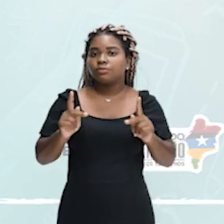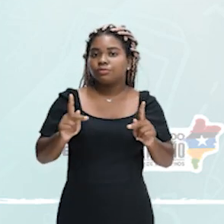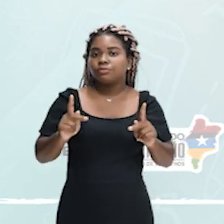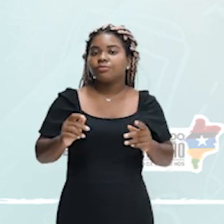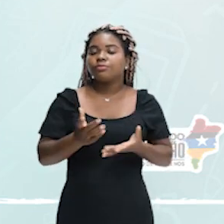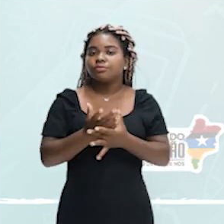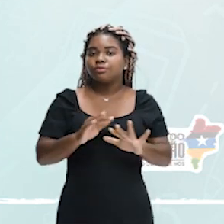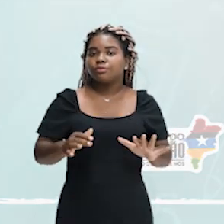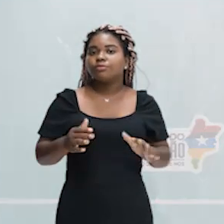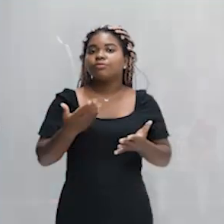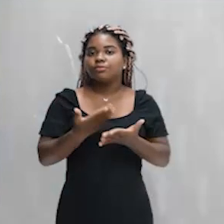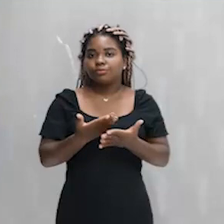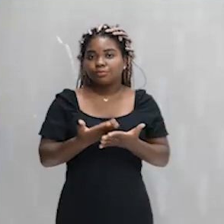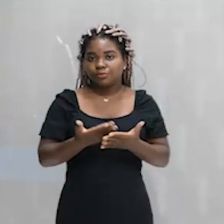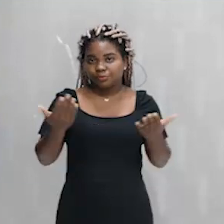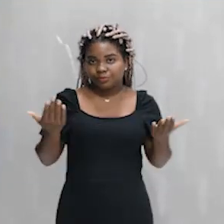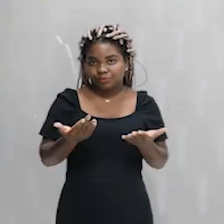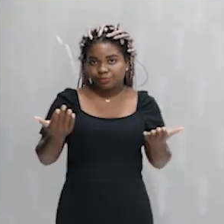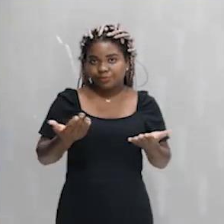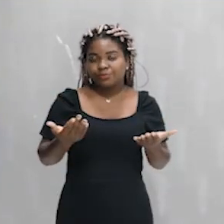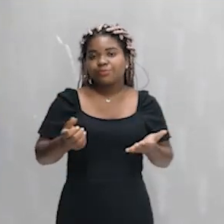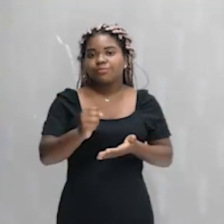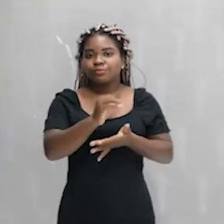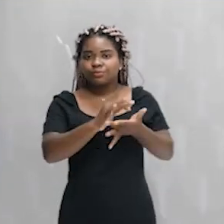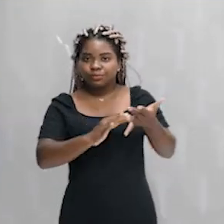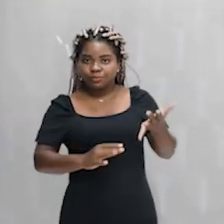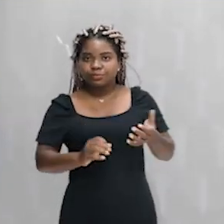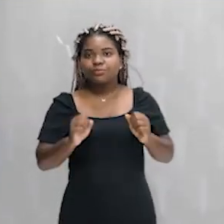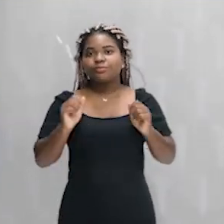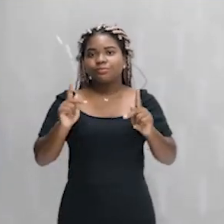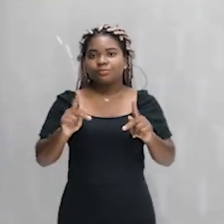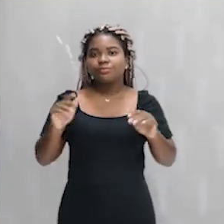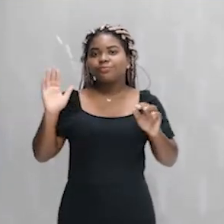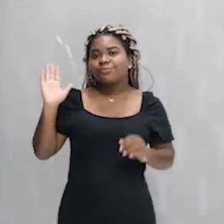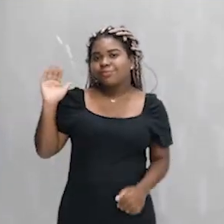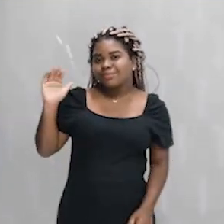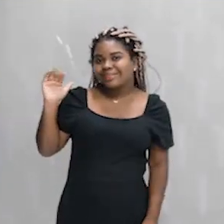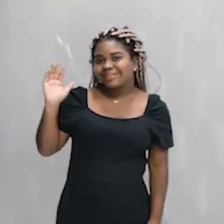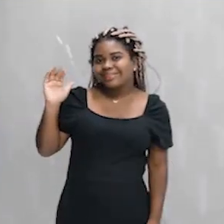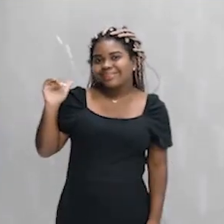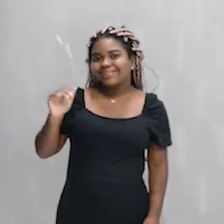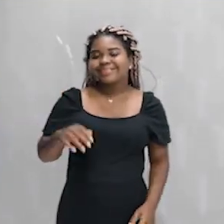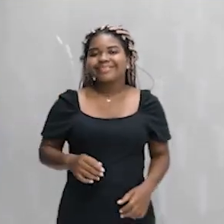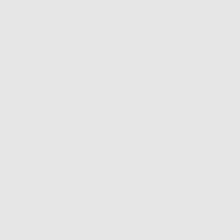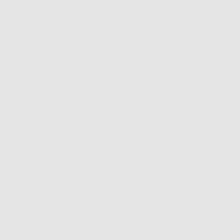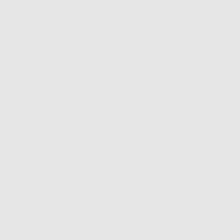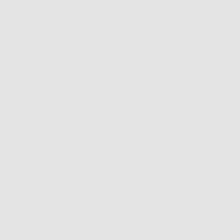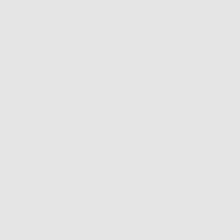gente finaliza a nossa aula de exercícios comentados de função exponencial. Tchau, tchau!